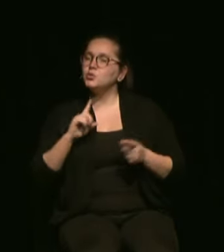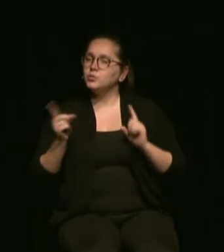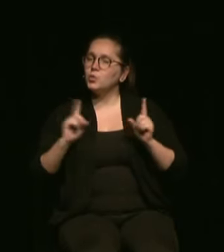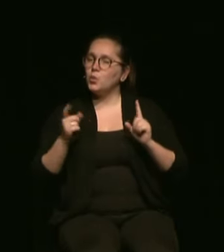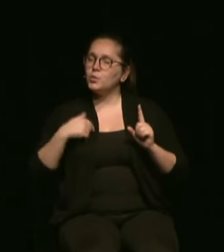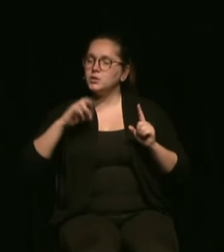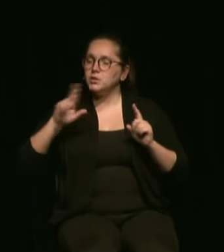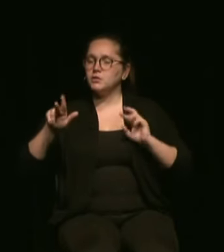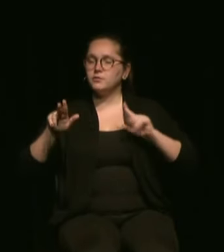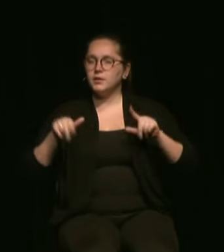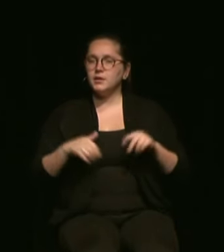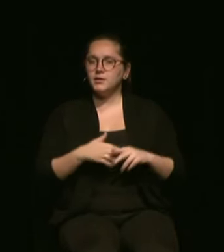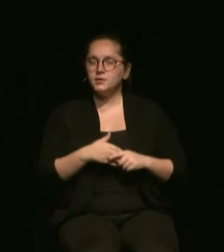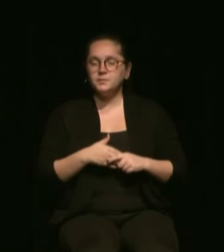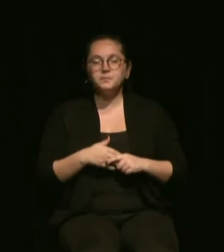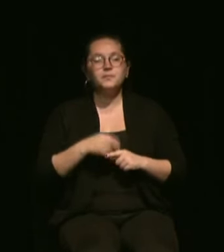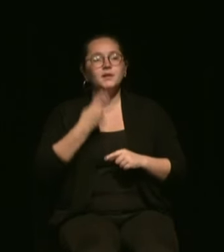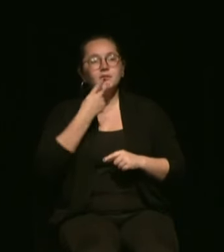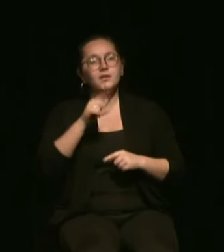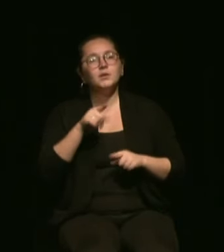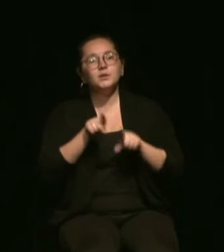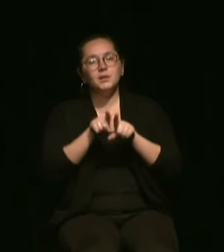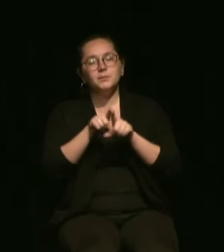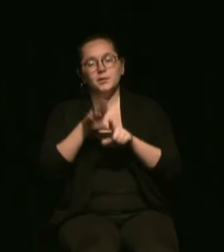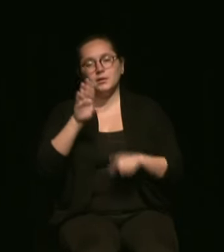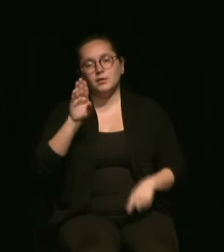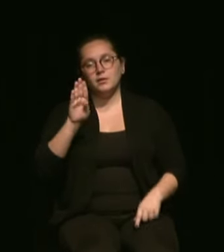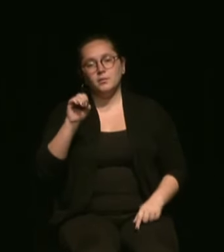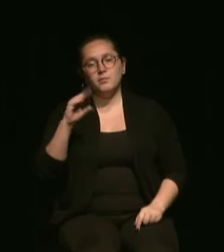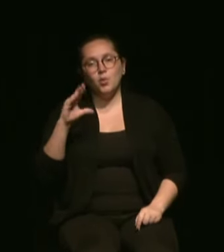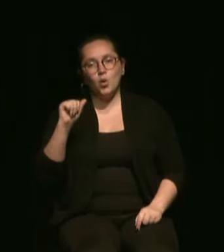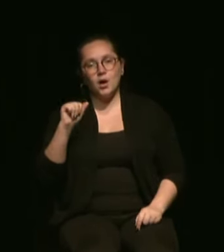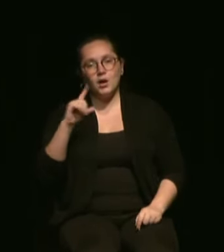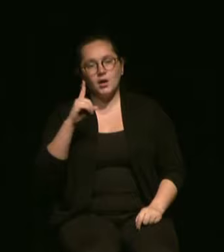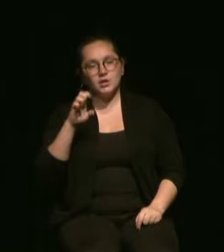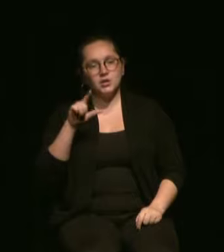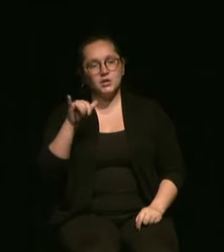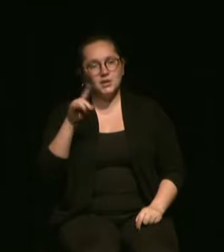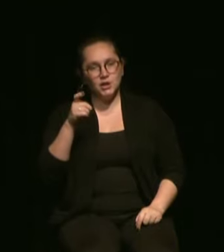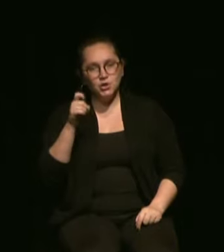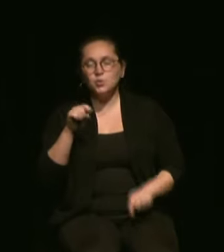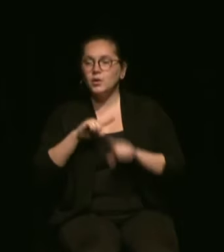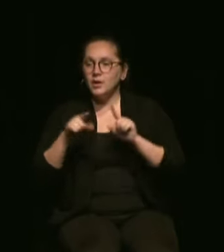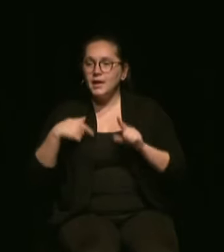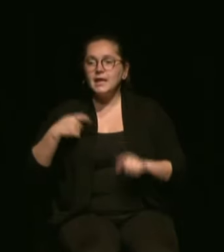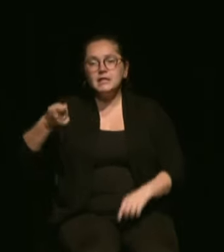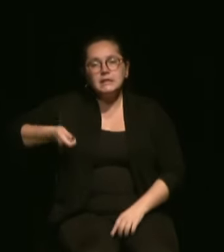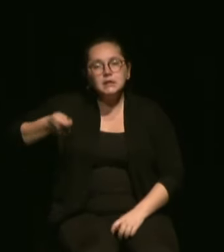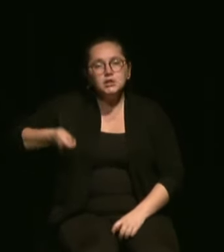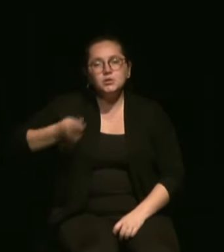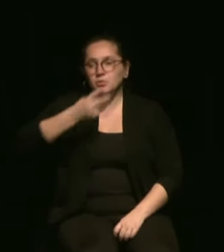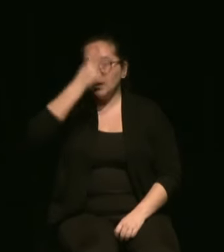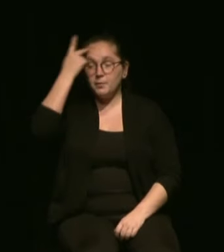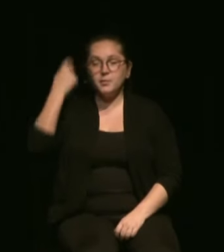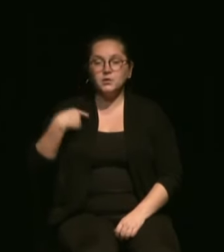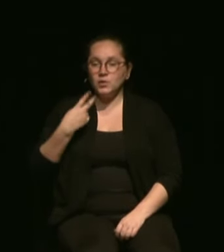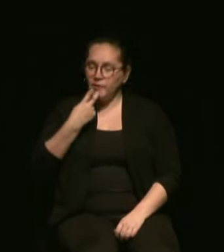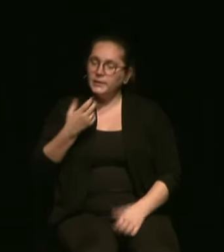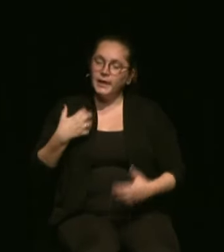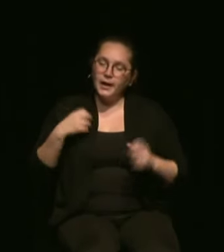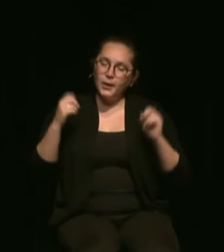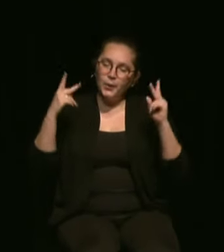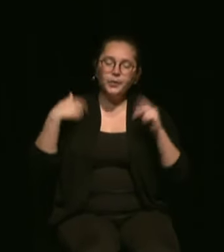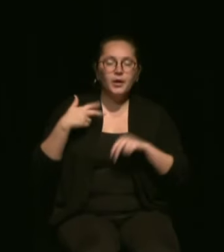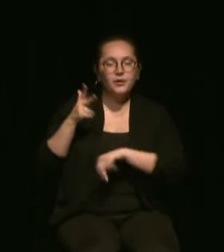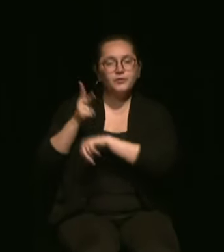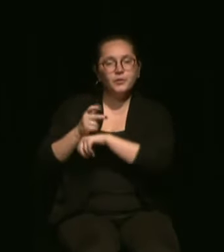que são diferentes. Embora no Boca de Lixo ele tenha insistido com as pessoas, e, né, até um ponto de que as pessoas cedessem, deixassem ser filmadas. Né? Tem